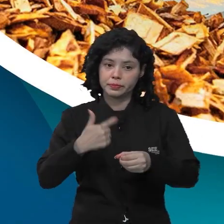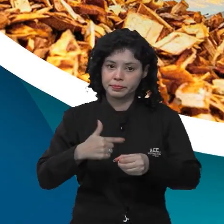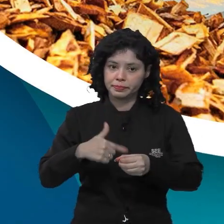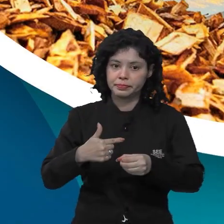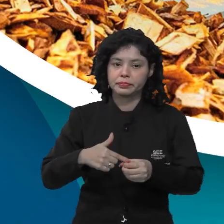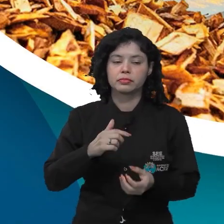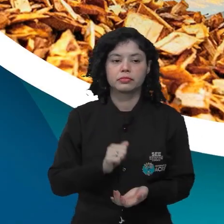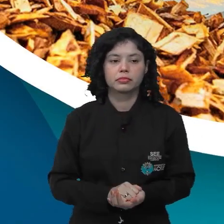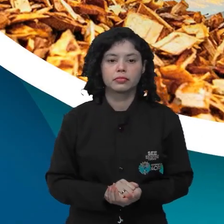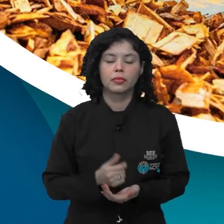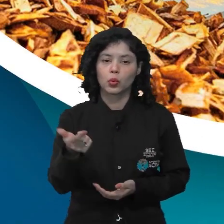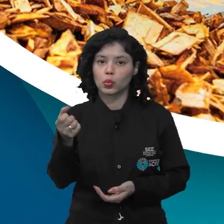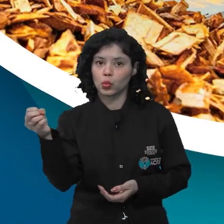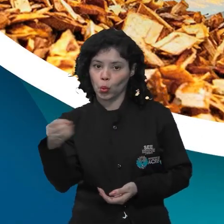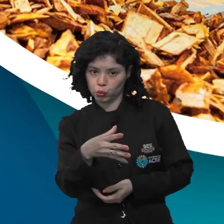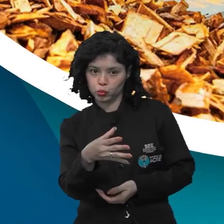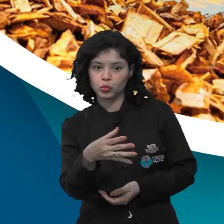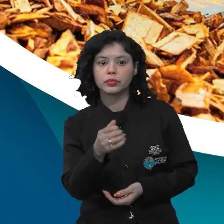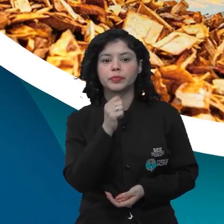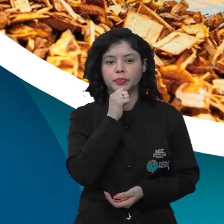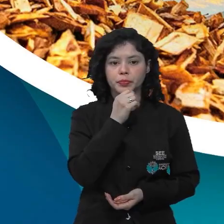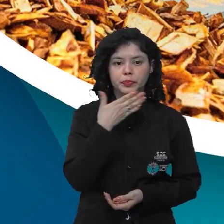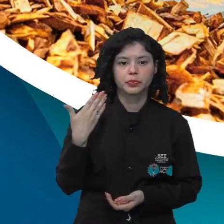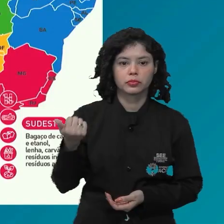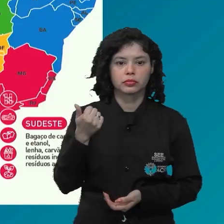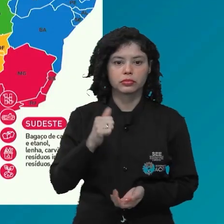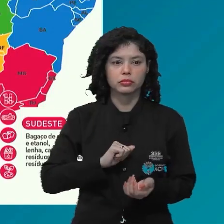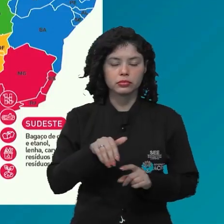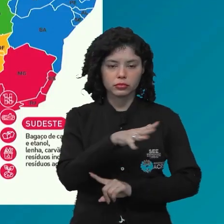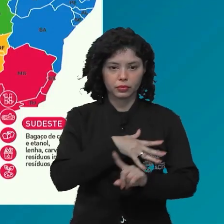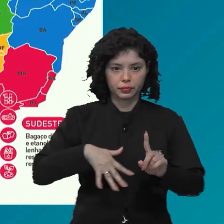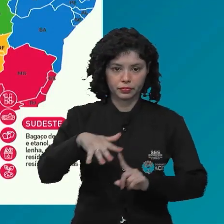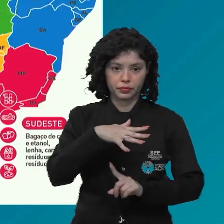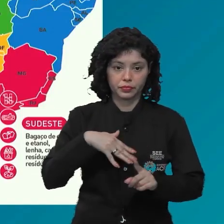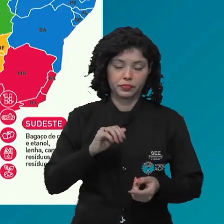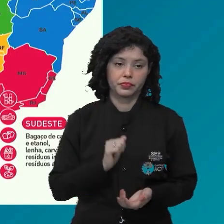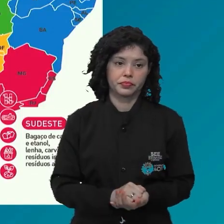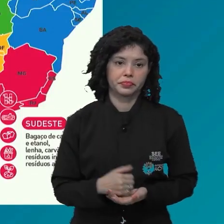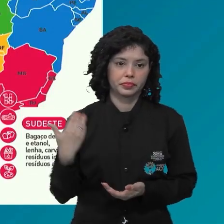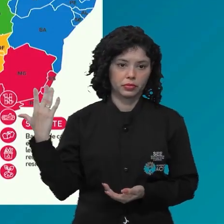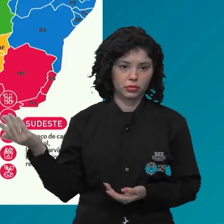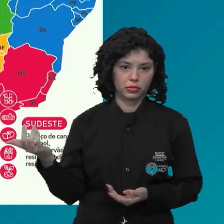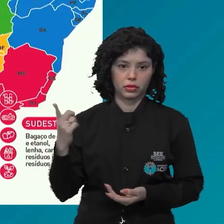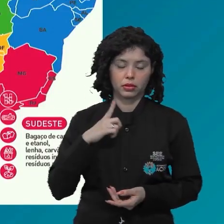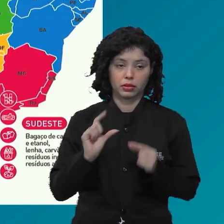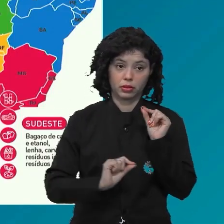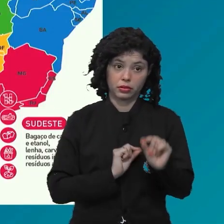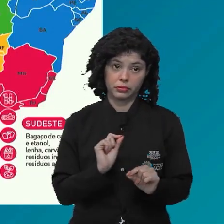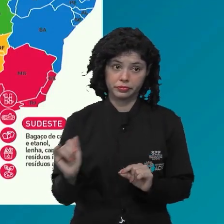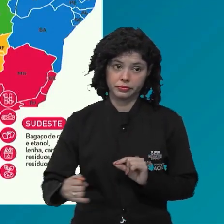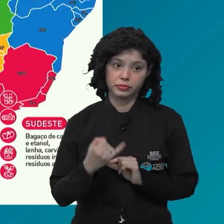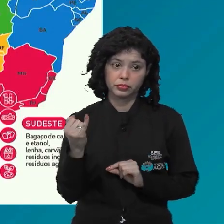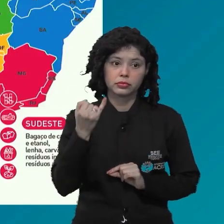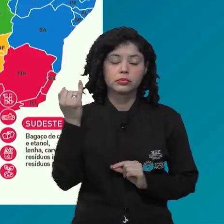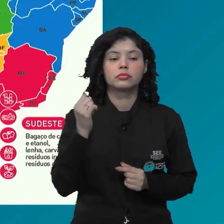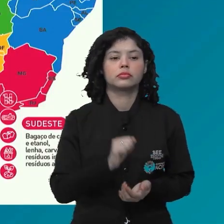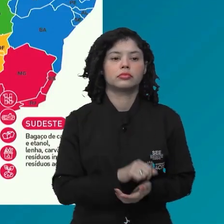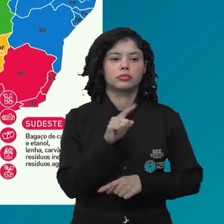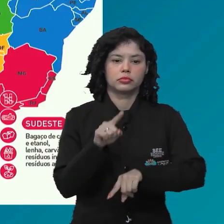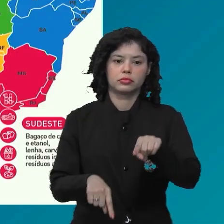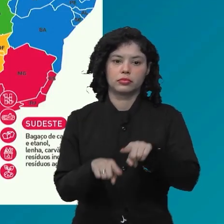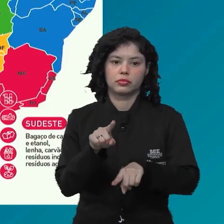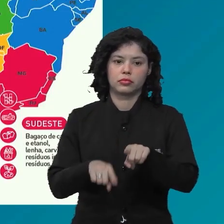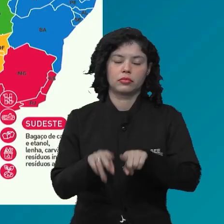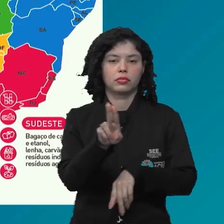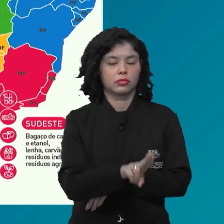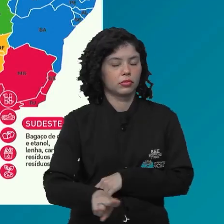combustível renovável que vai ser melhor ali para o meio ambiente. Então, aqui a gente tem os principais, né, as principais